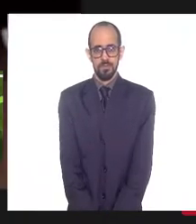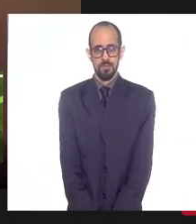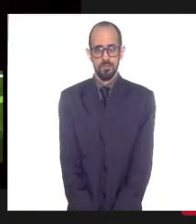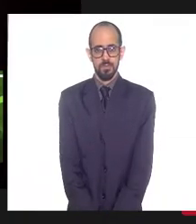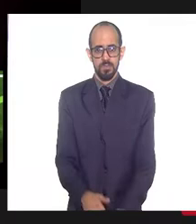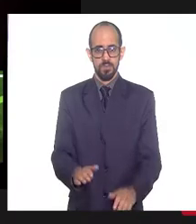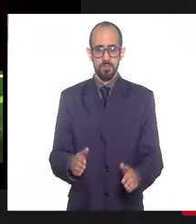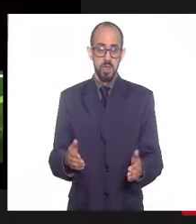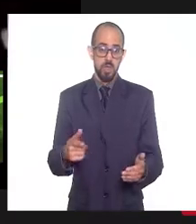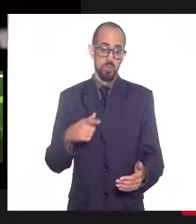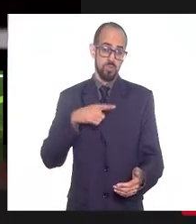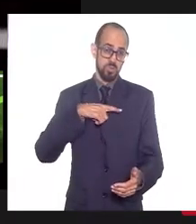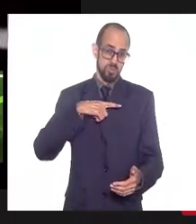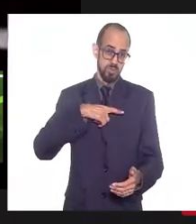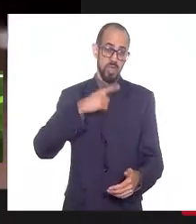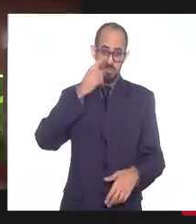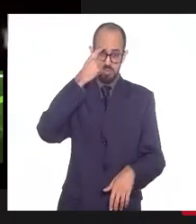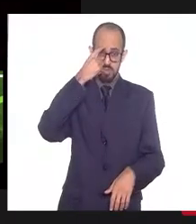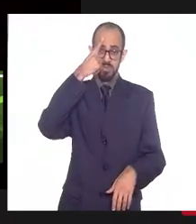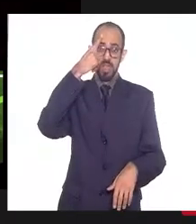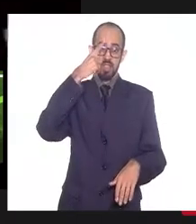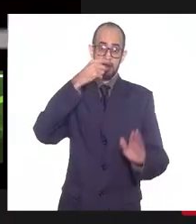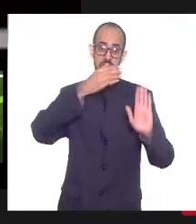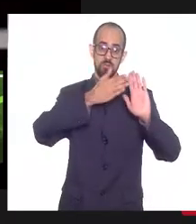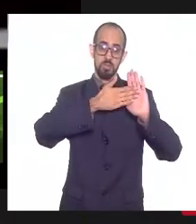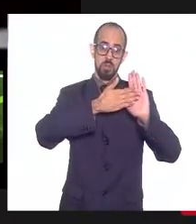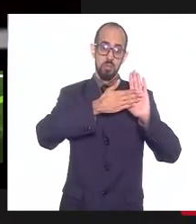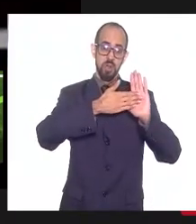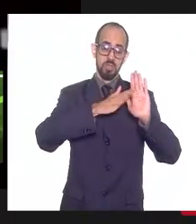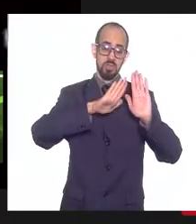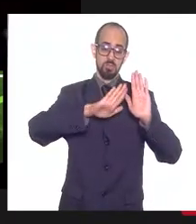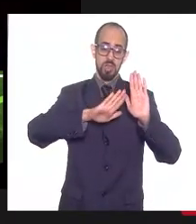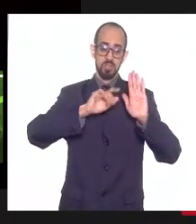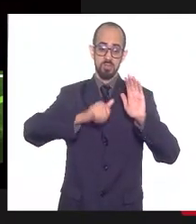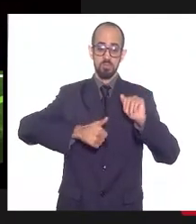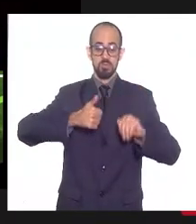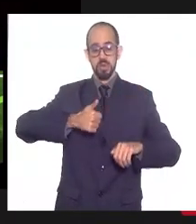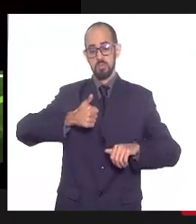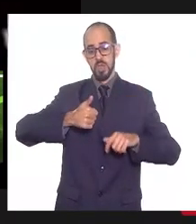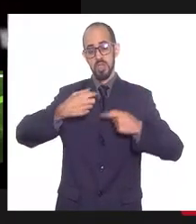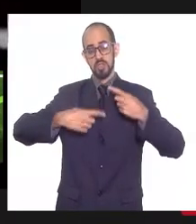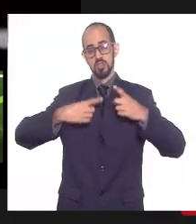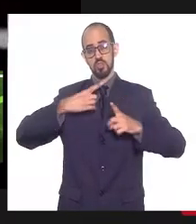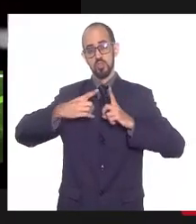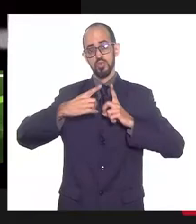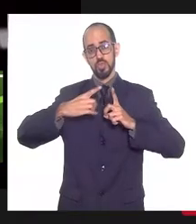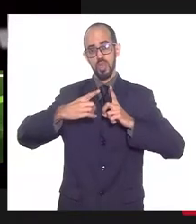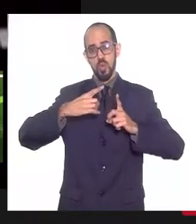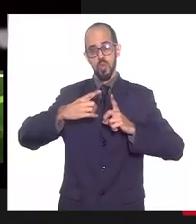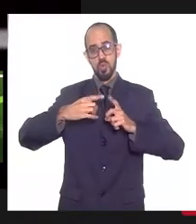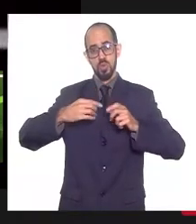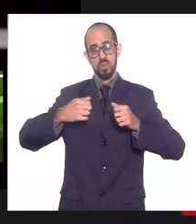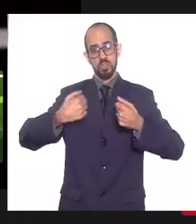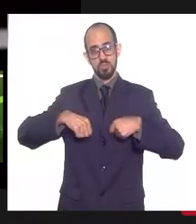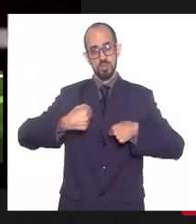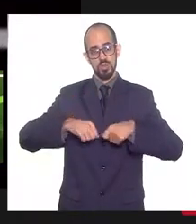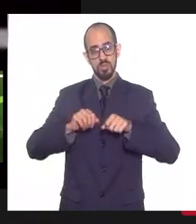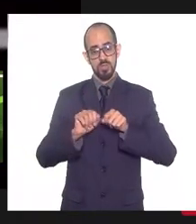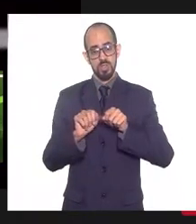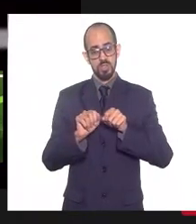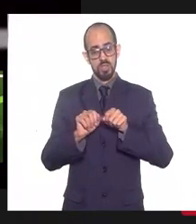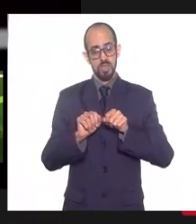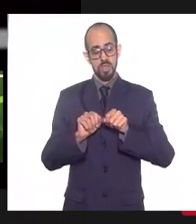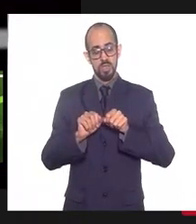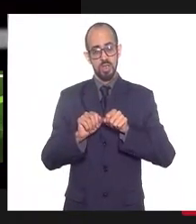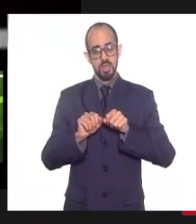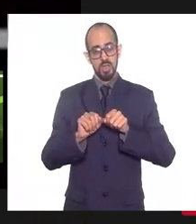Eu tenho algumas ideias, algumas proposições para que isso nasça, mas eu acho que a primeira discussão que pode ser entabulada